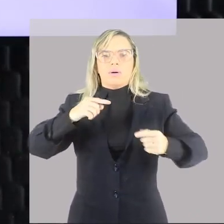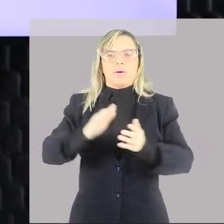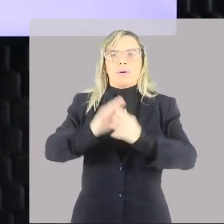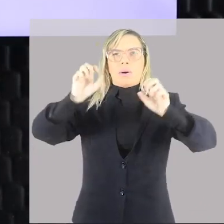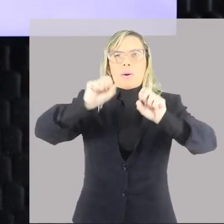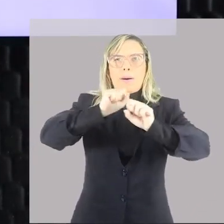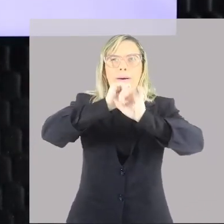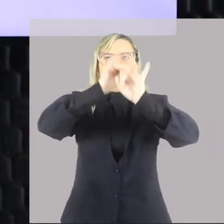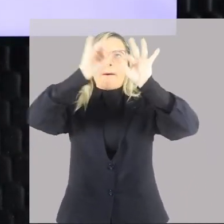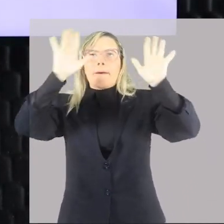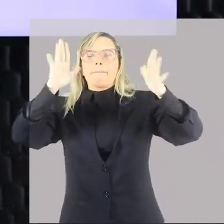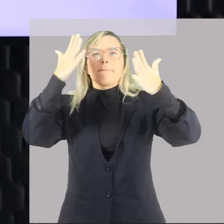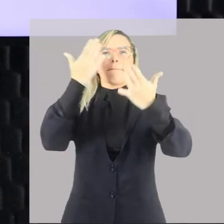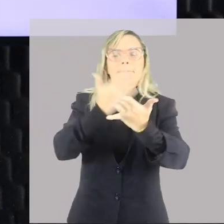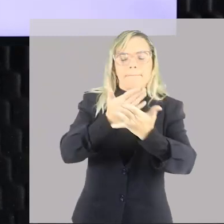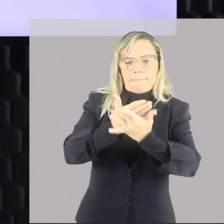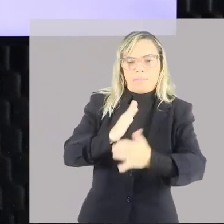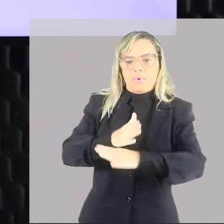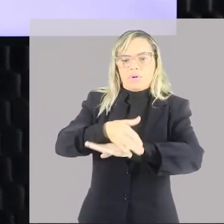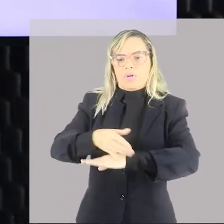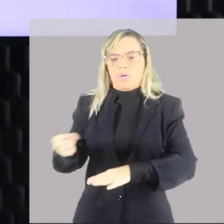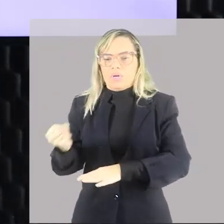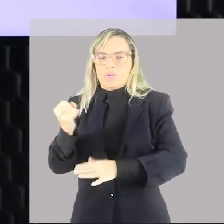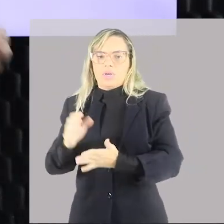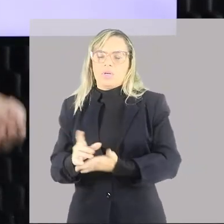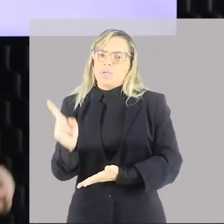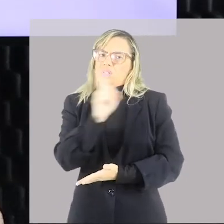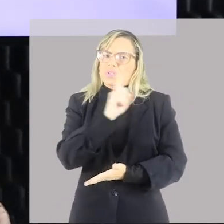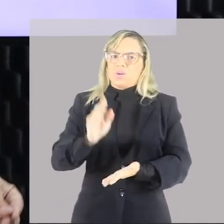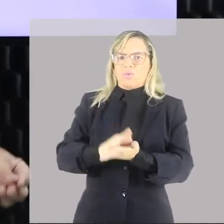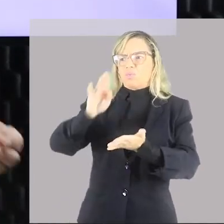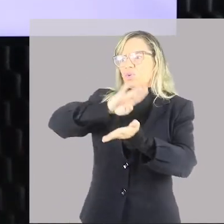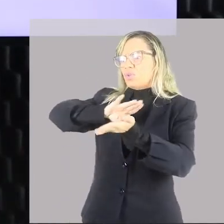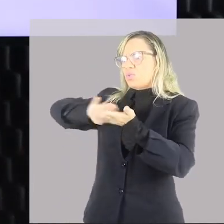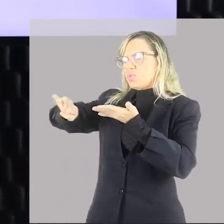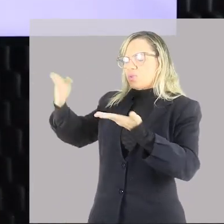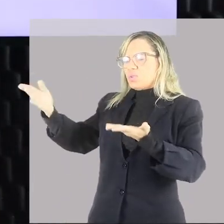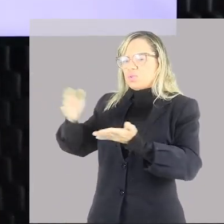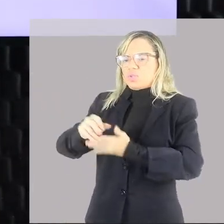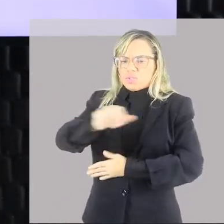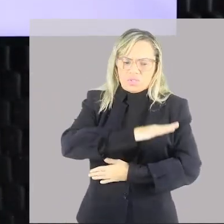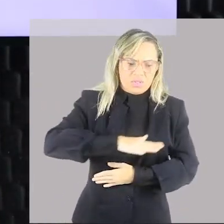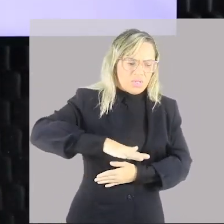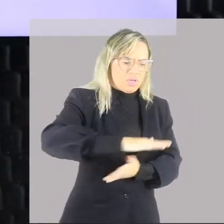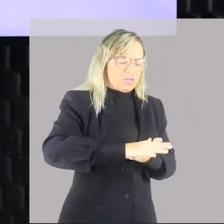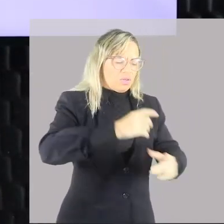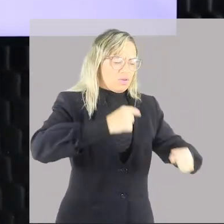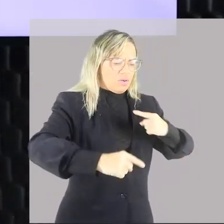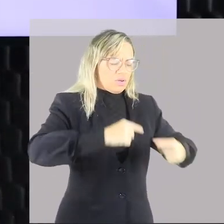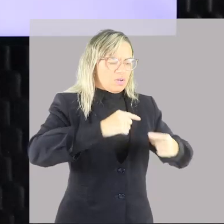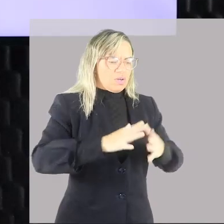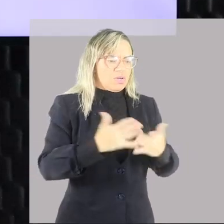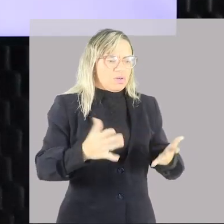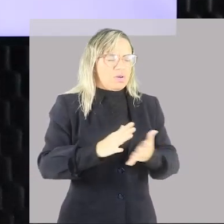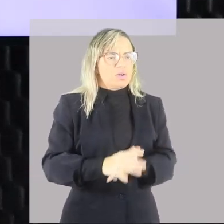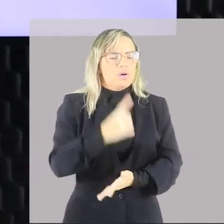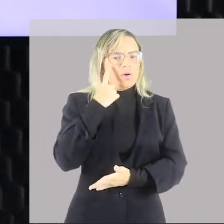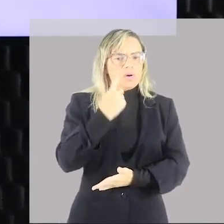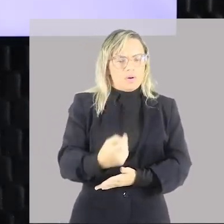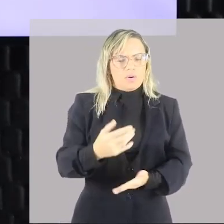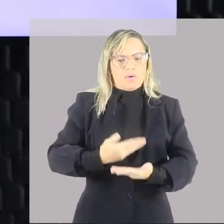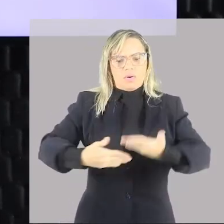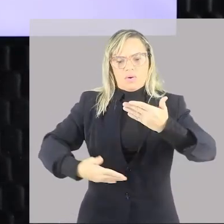para esta participação e não nos retirarmos deste campo que é tão interessante, que é o campo da politeia,